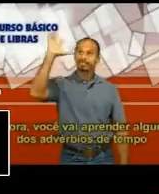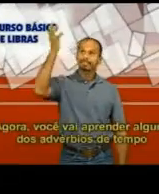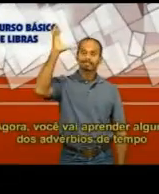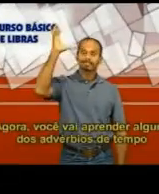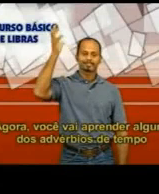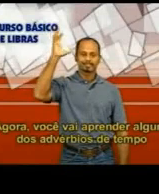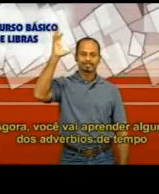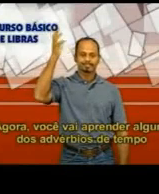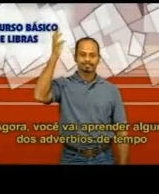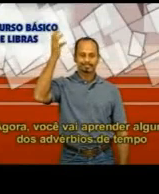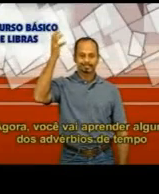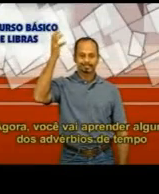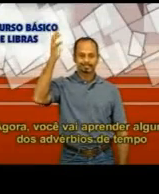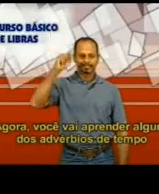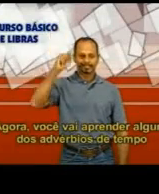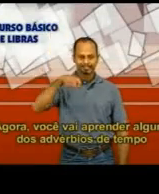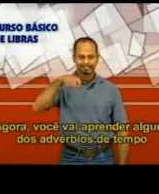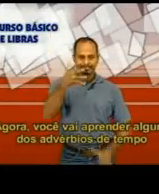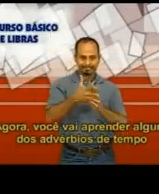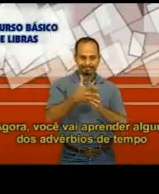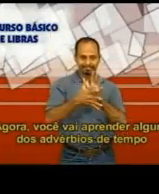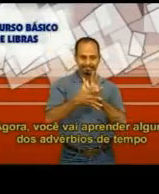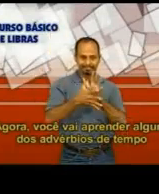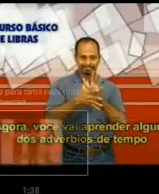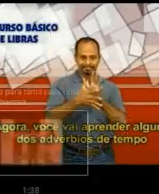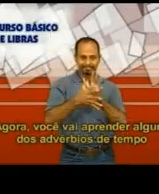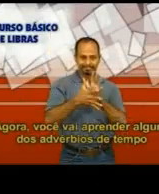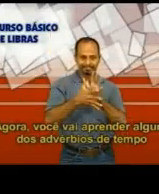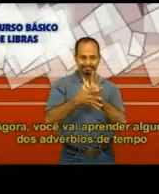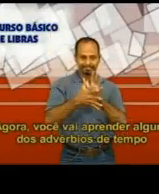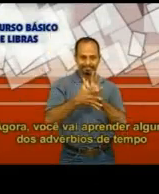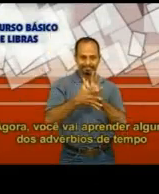Agora você vai aprender alguns dos advérbios.